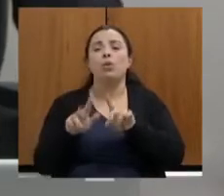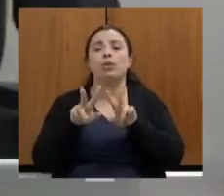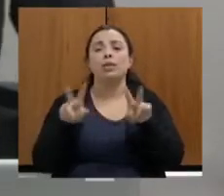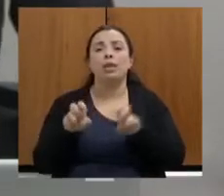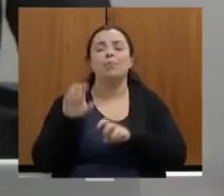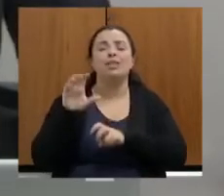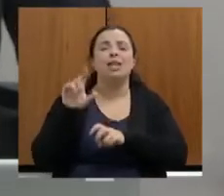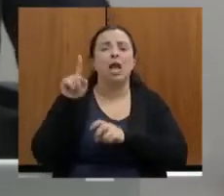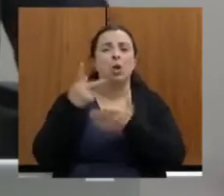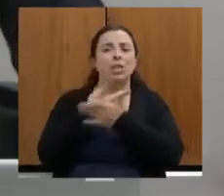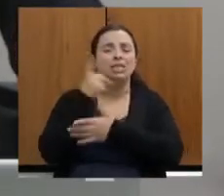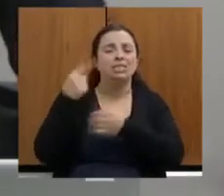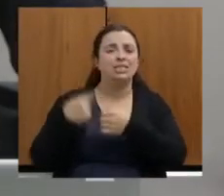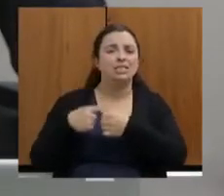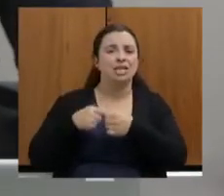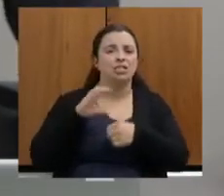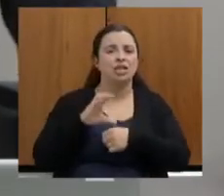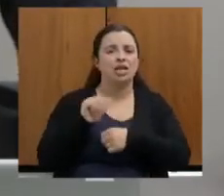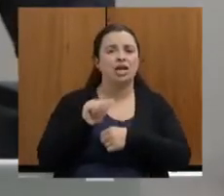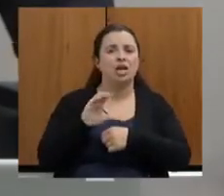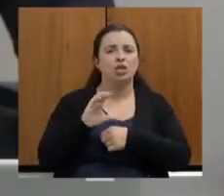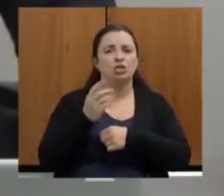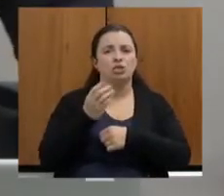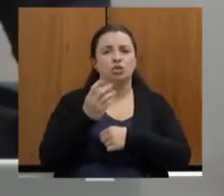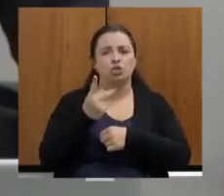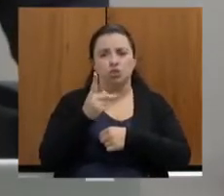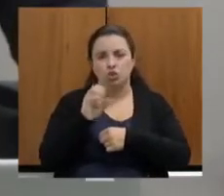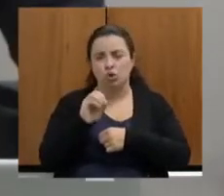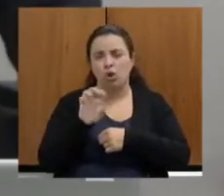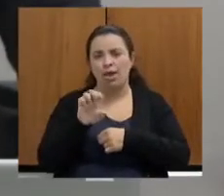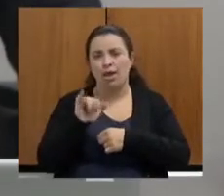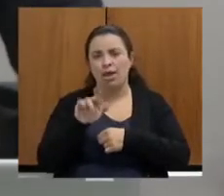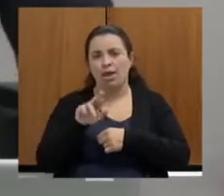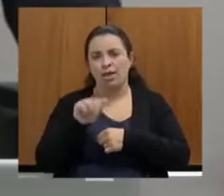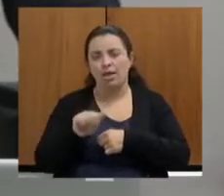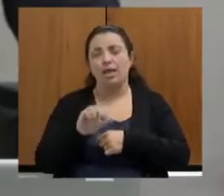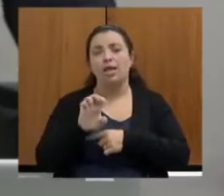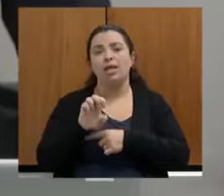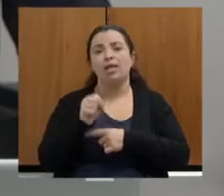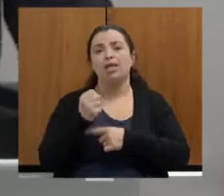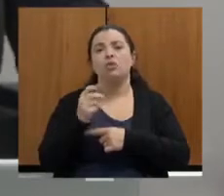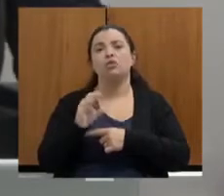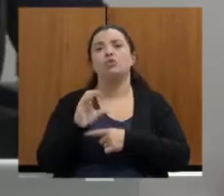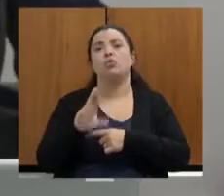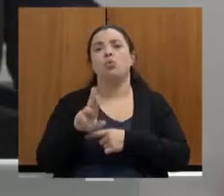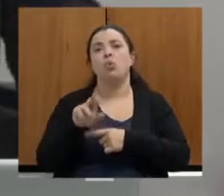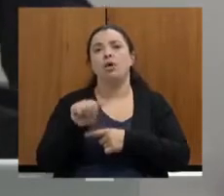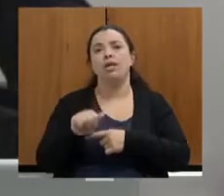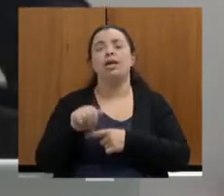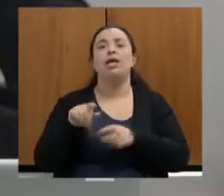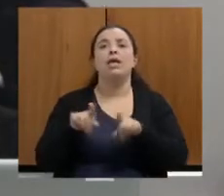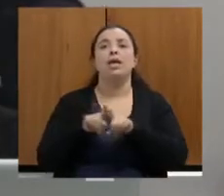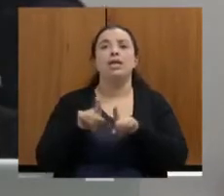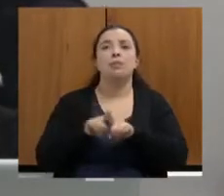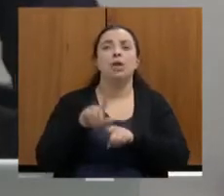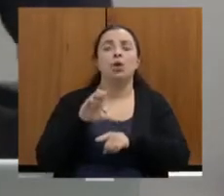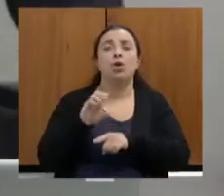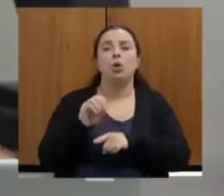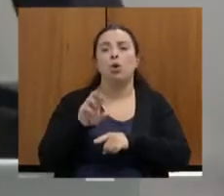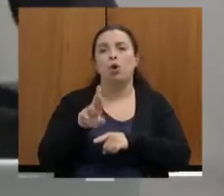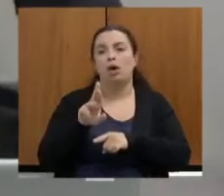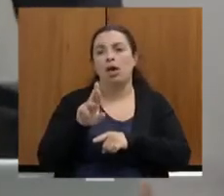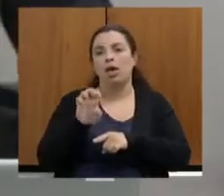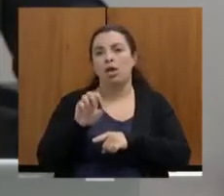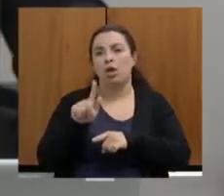cachoeira escura Córrego do café que nos foi trazida aqui também se eu não me engano eu já até apresentei requerimento A esse respeito